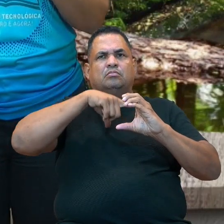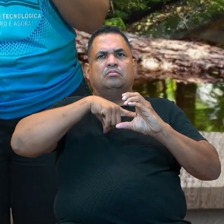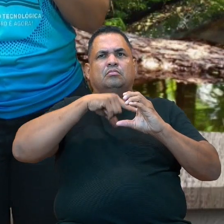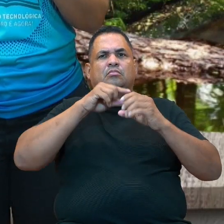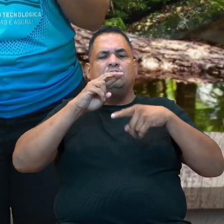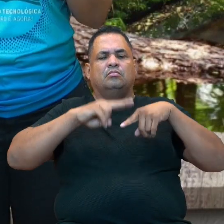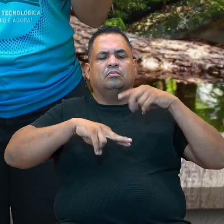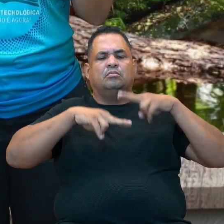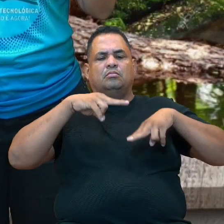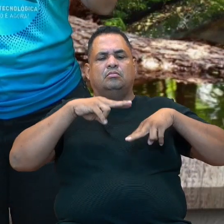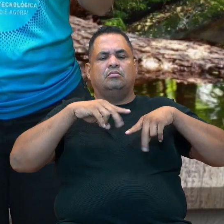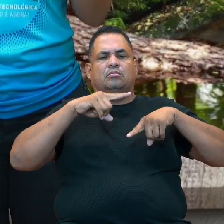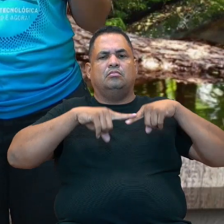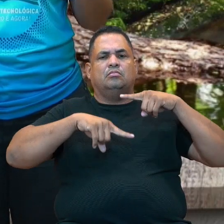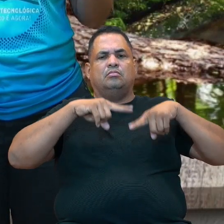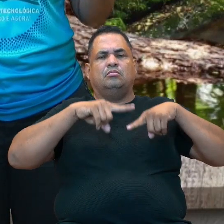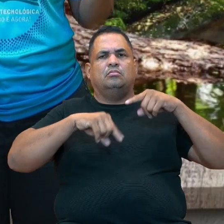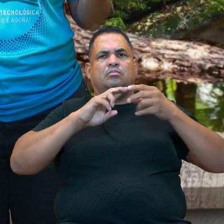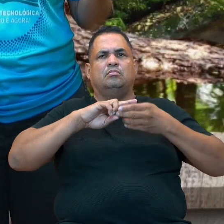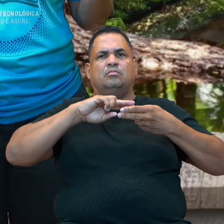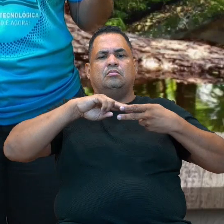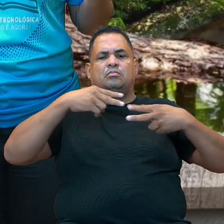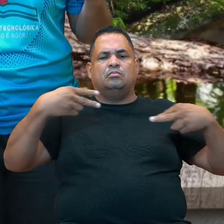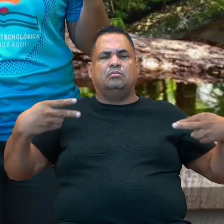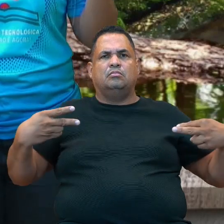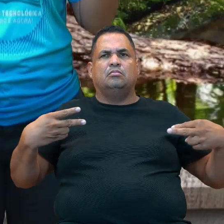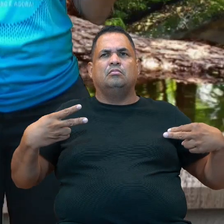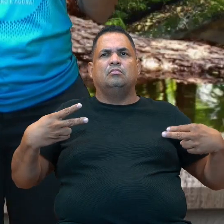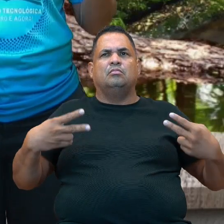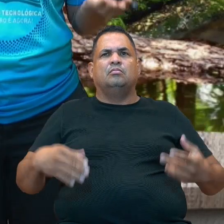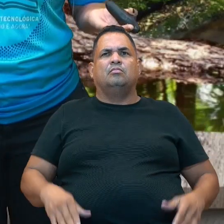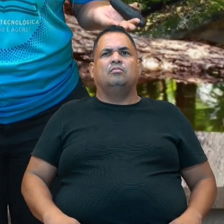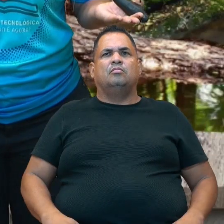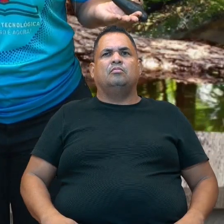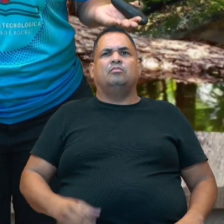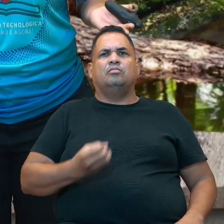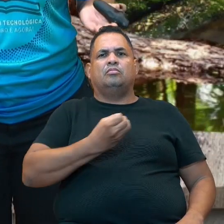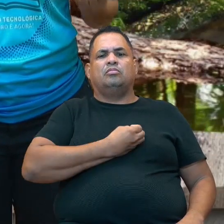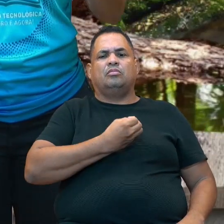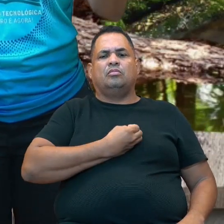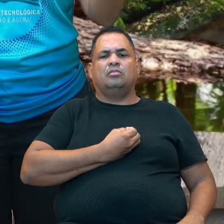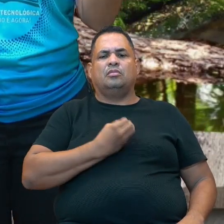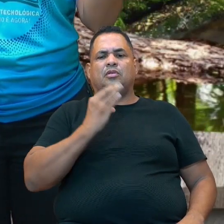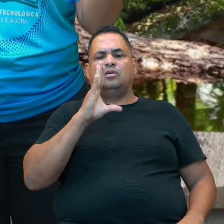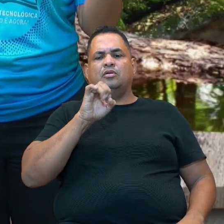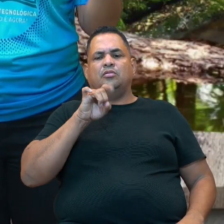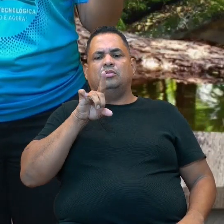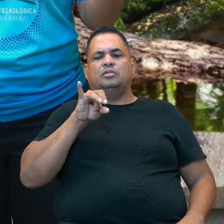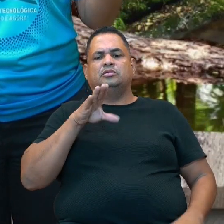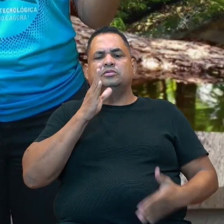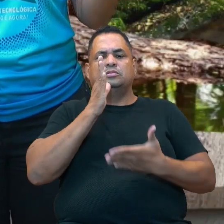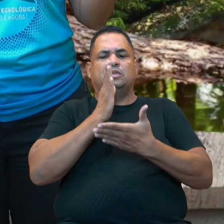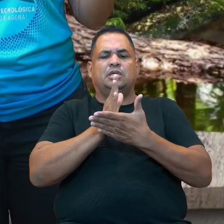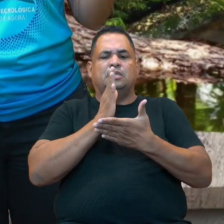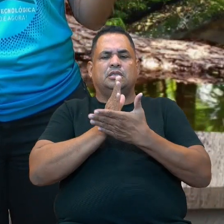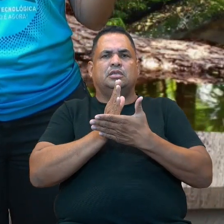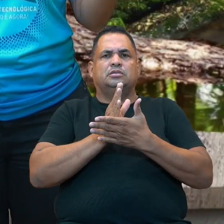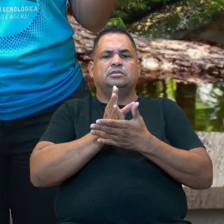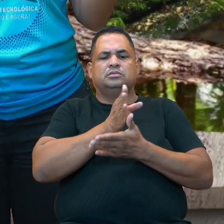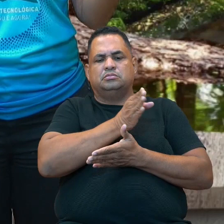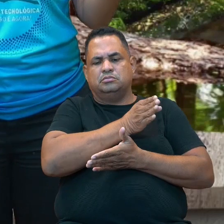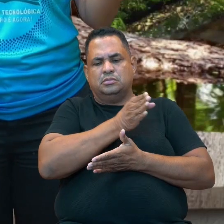materiais genéticos. E aí, nesse material genético, o número de cromossomo é reduzido, metade aqui, metade